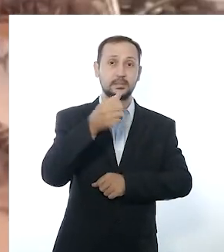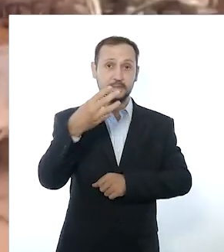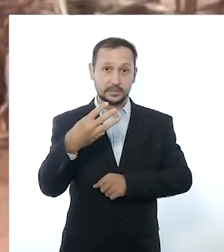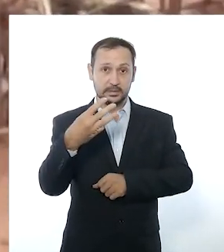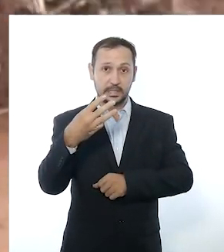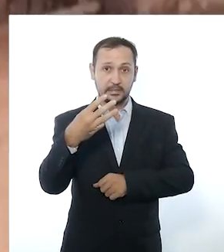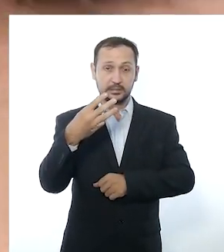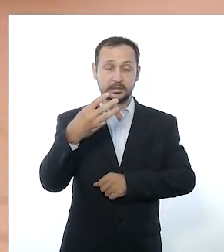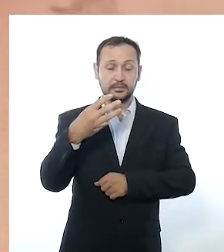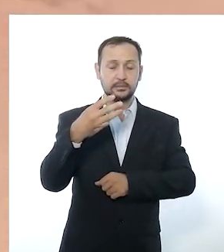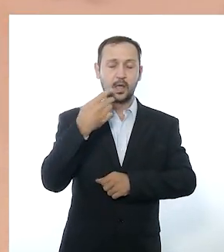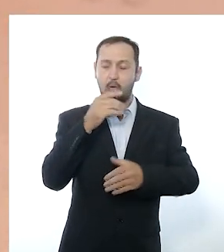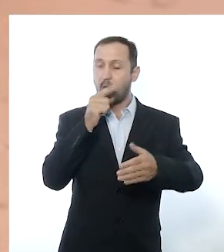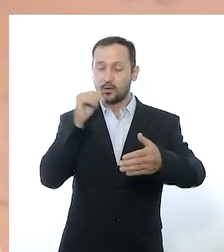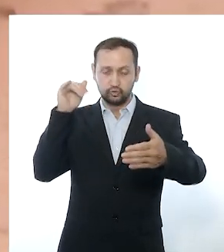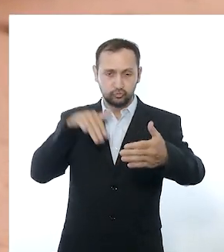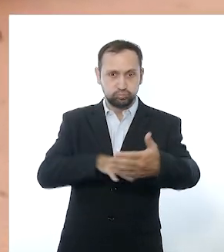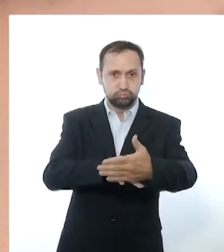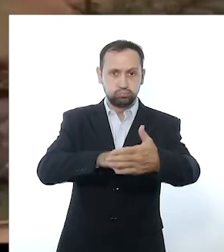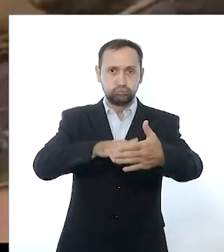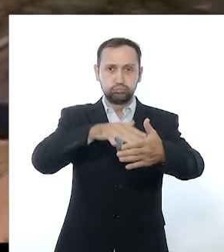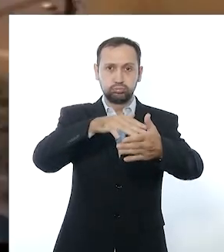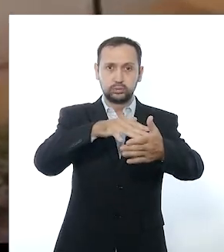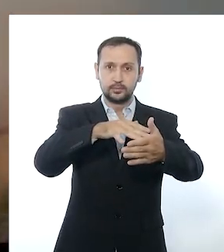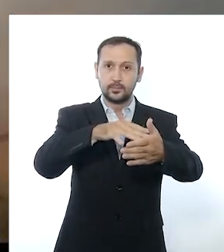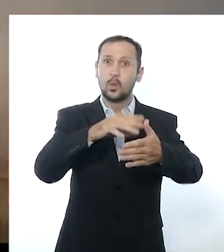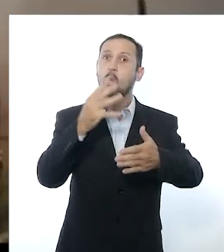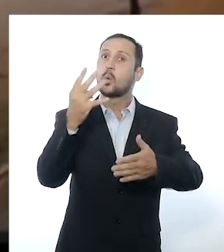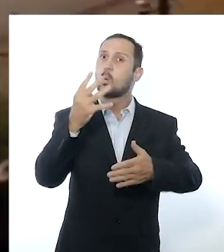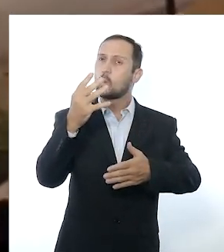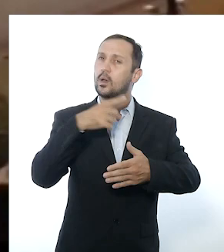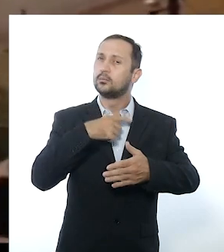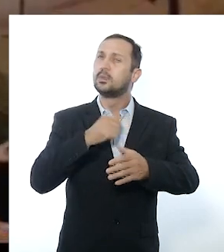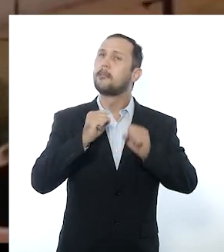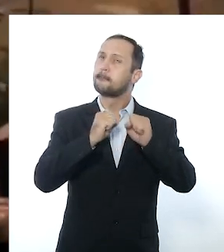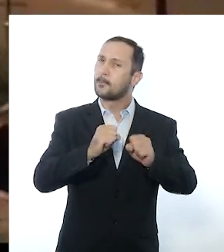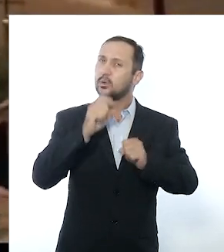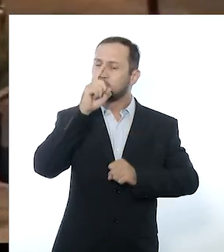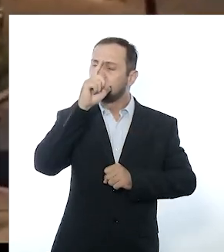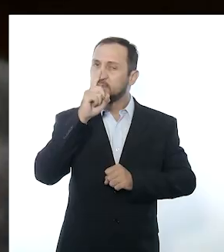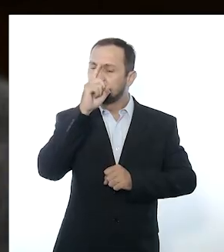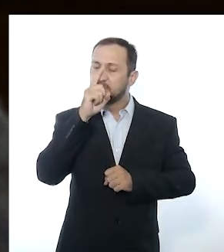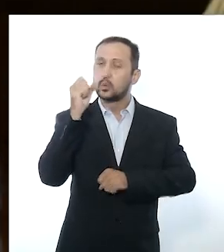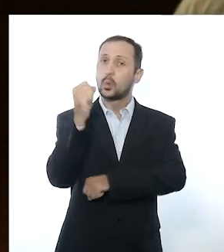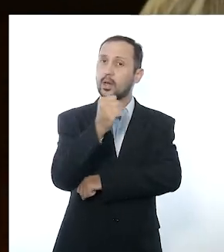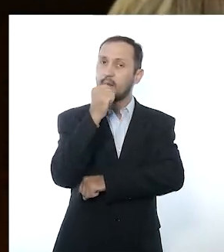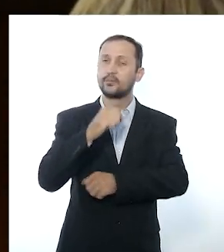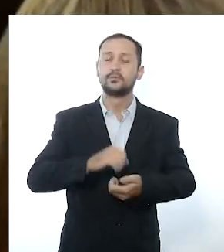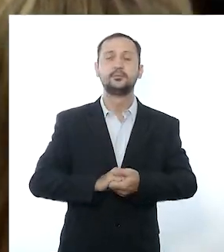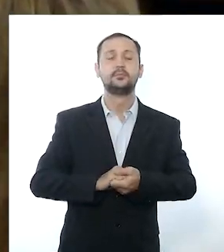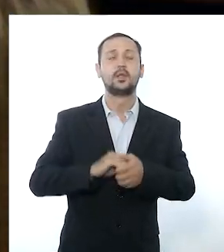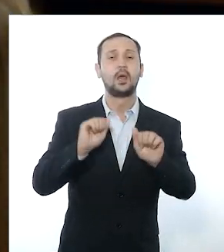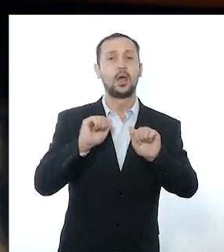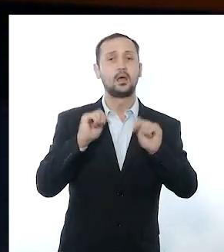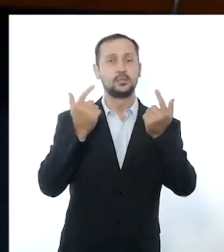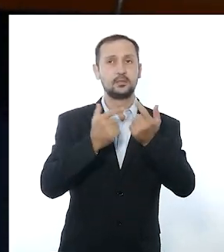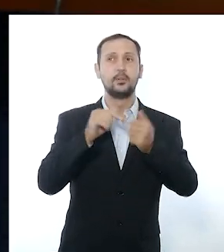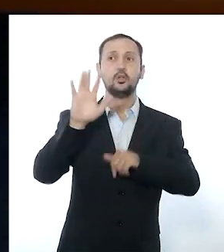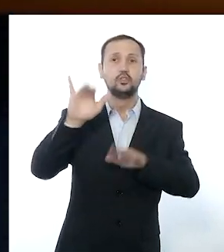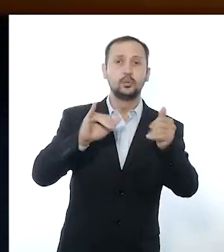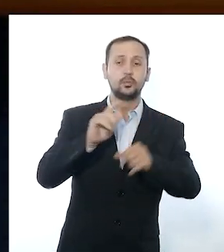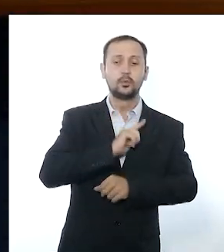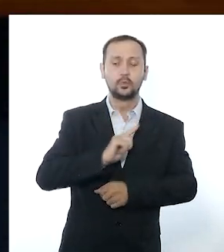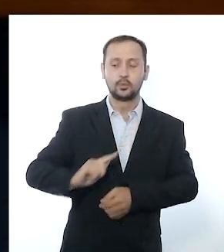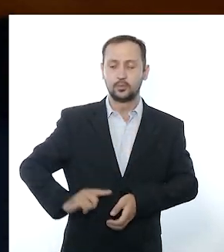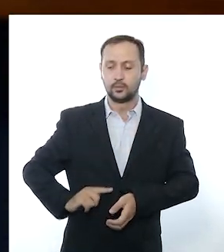16 barragens existentes em Mato Grosso do Sul, sendo 4 com dano potencial elevado. A Assembleia convocou o governo para falar